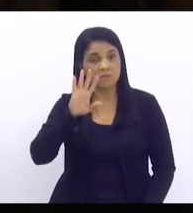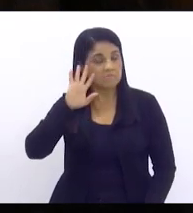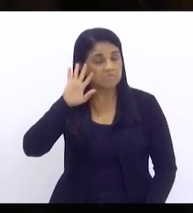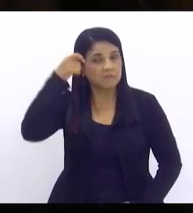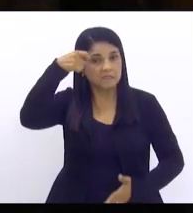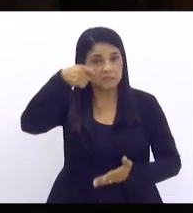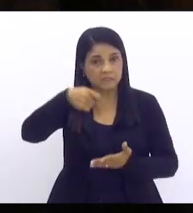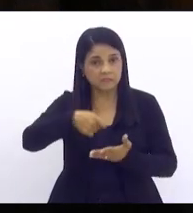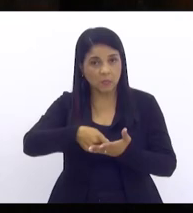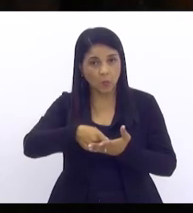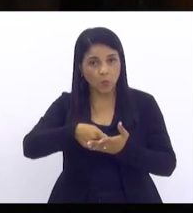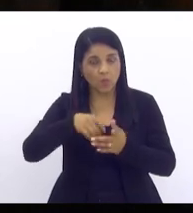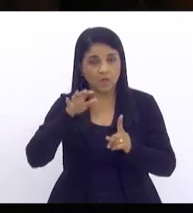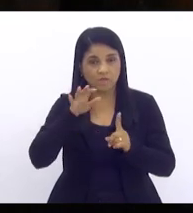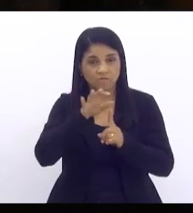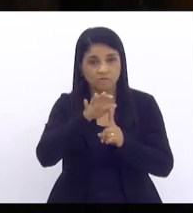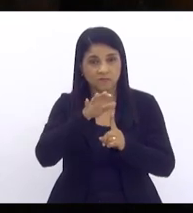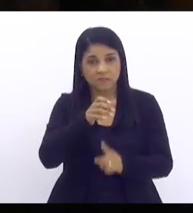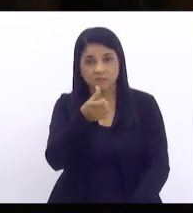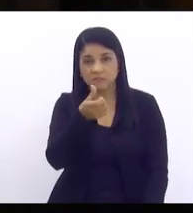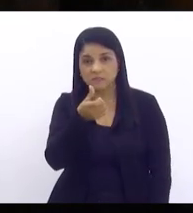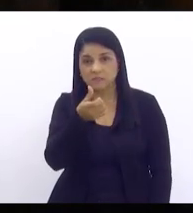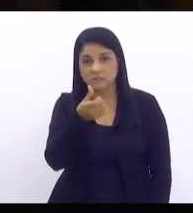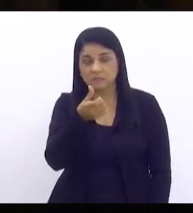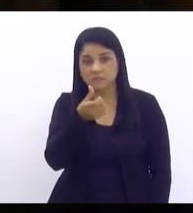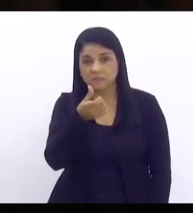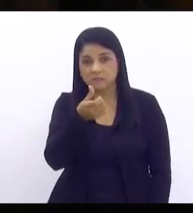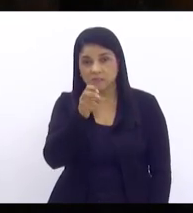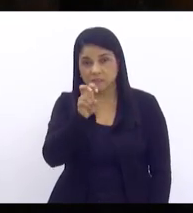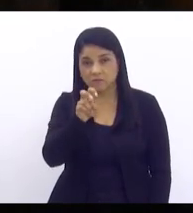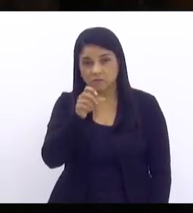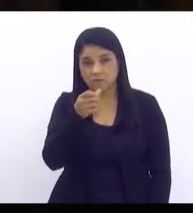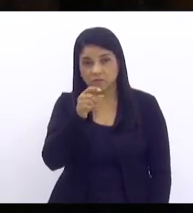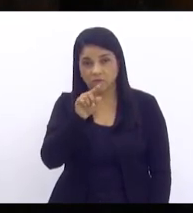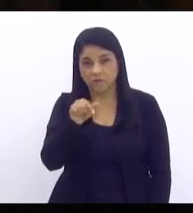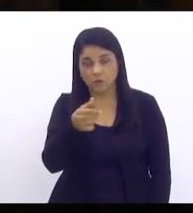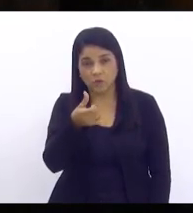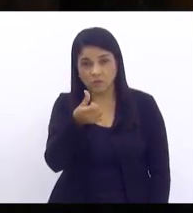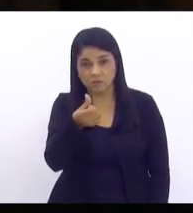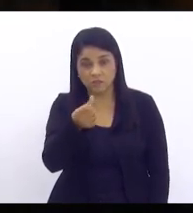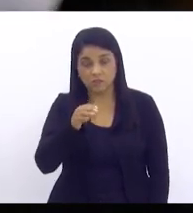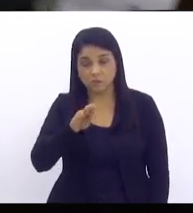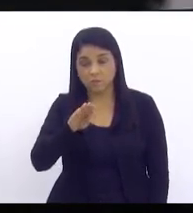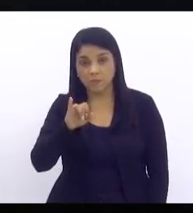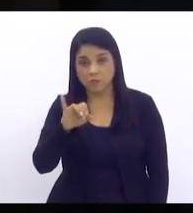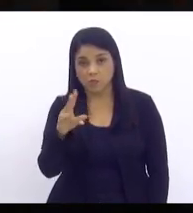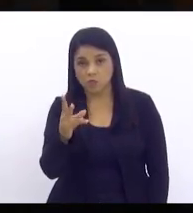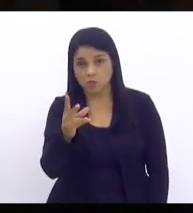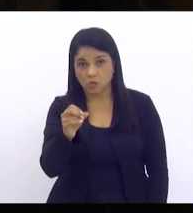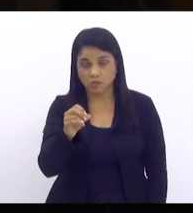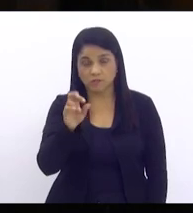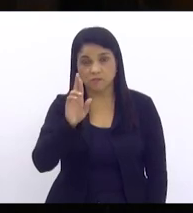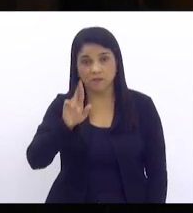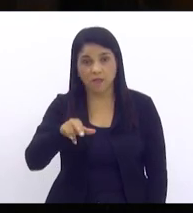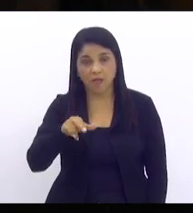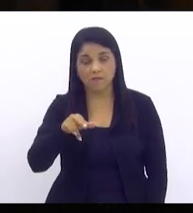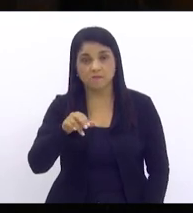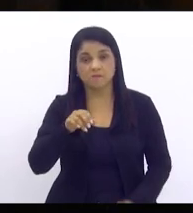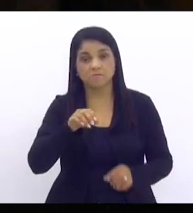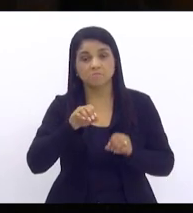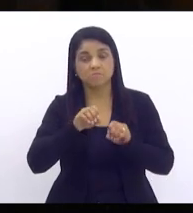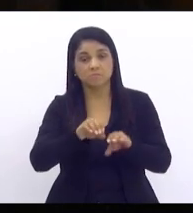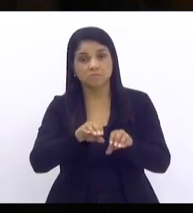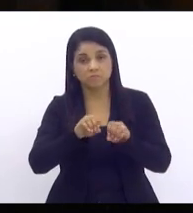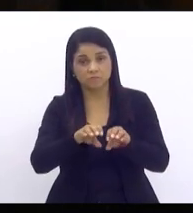bilhões de reais na educação. A matéria é longa,